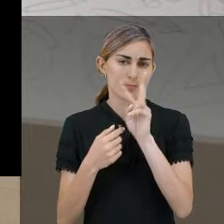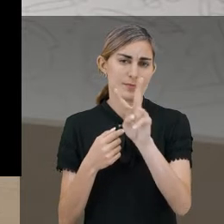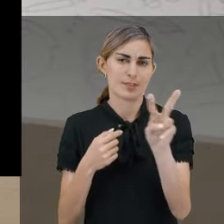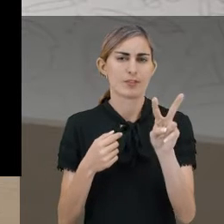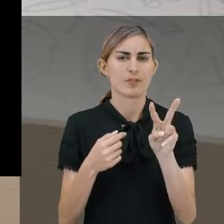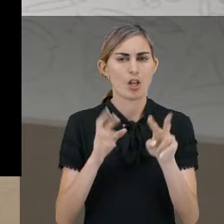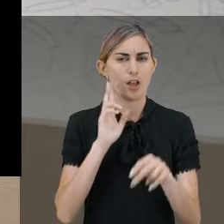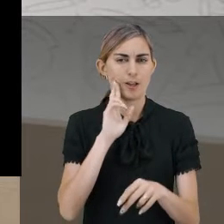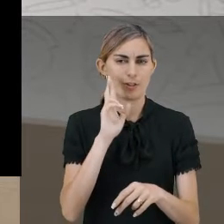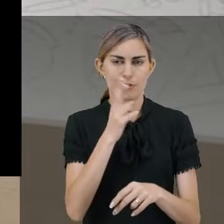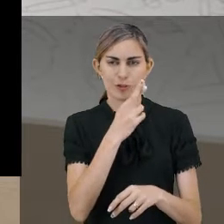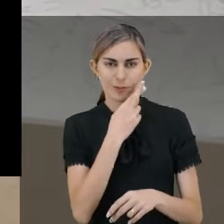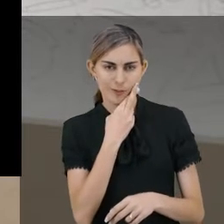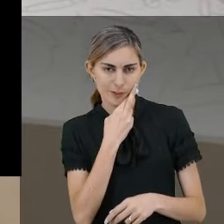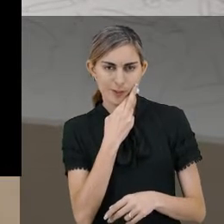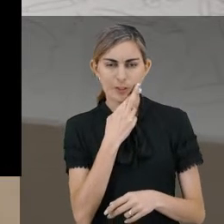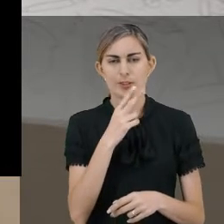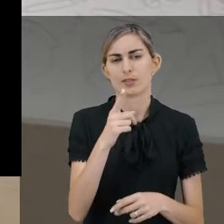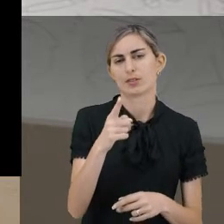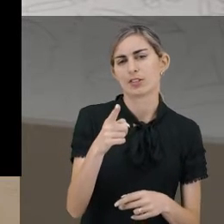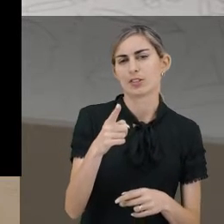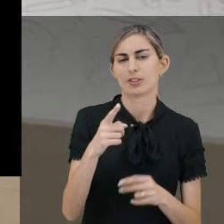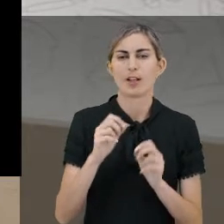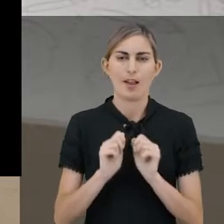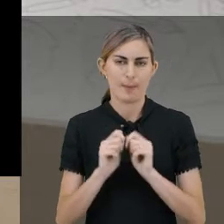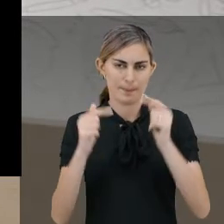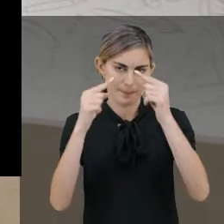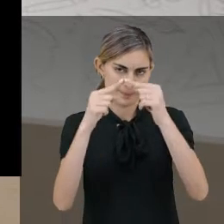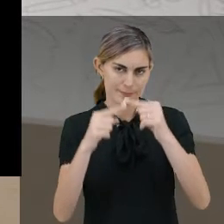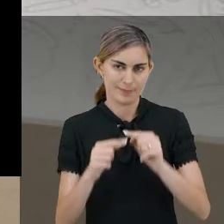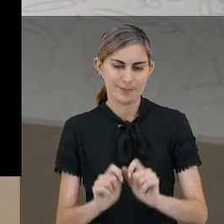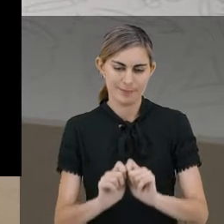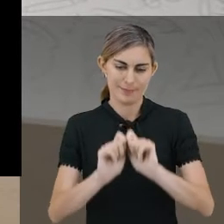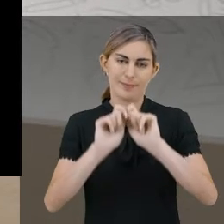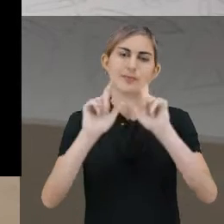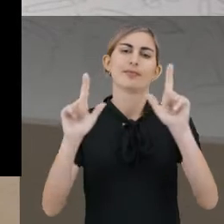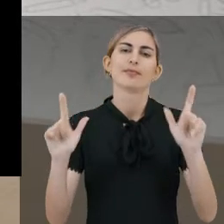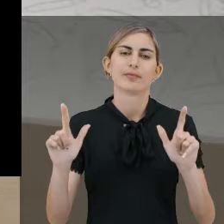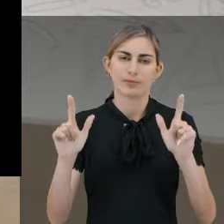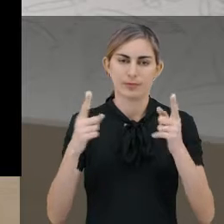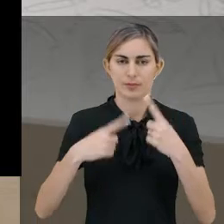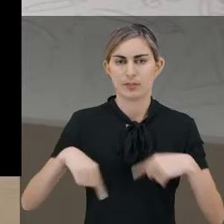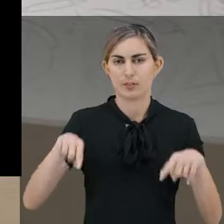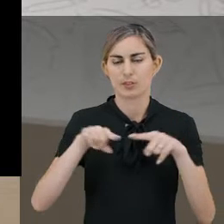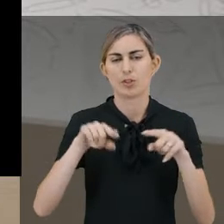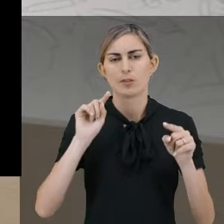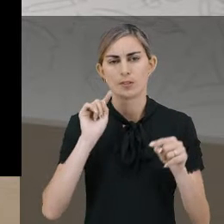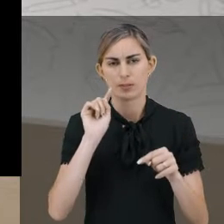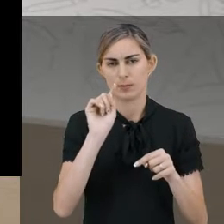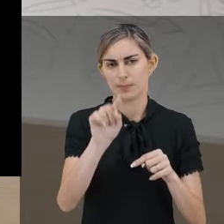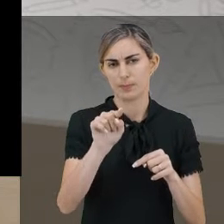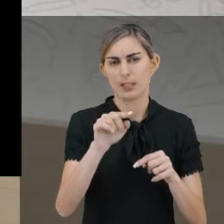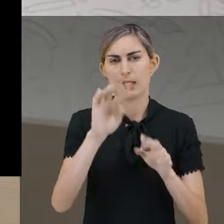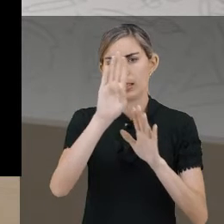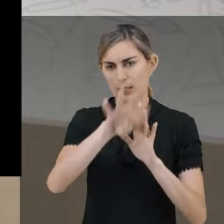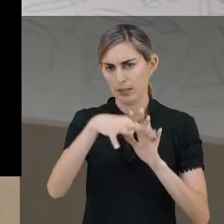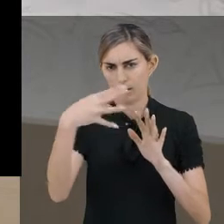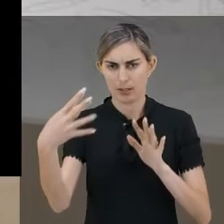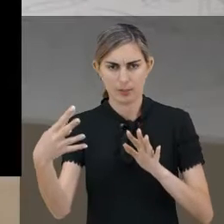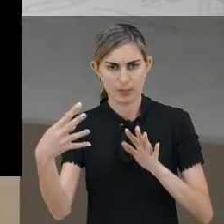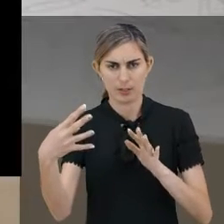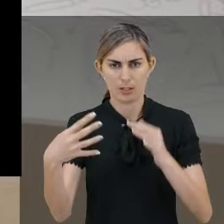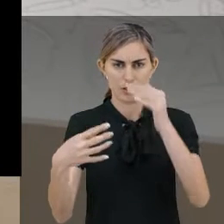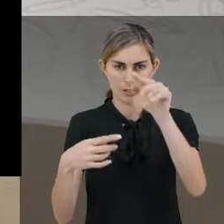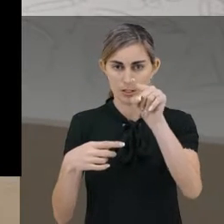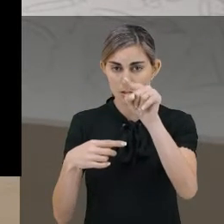está o nosso restaurante Fome Zero da nossa aplicação, no qual nós vamos clicar na nossa